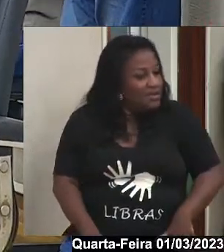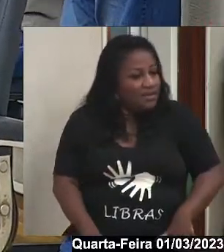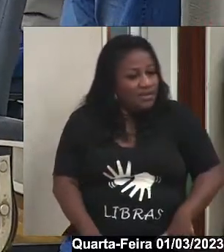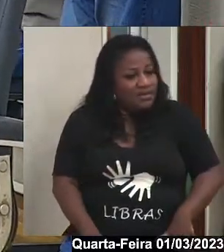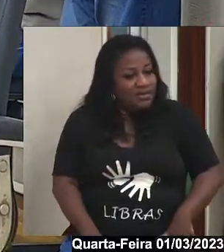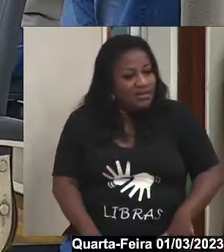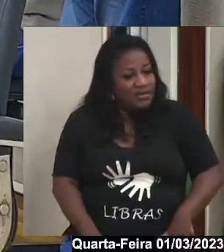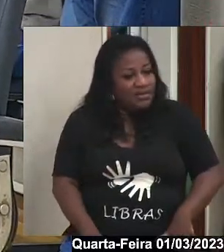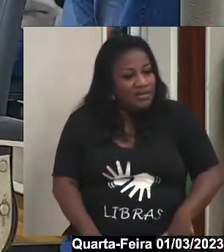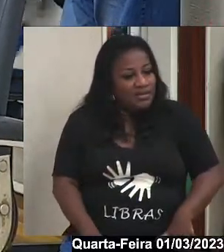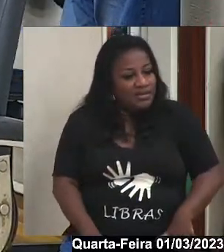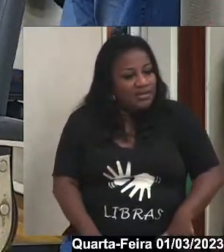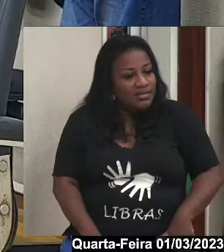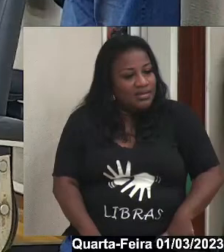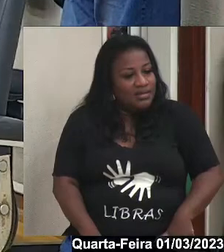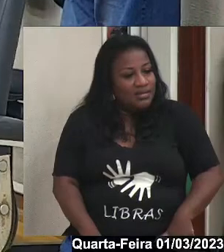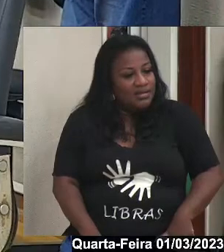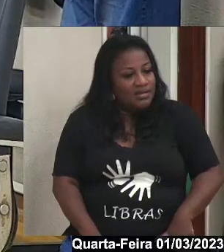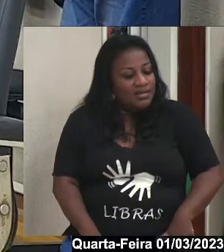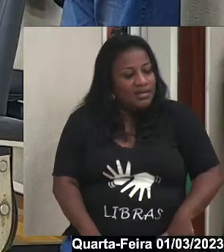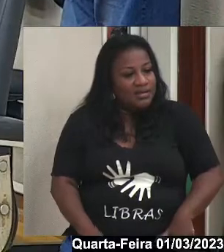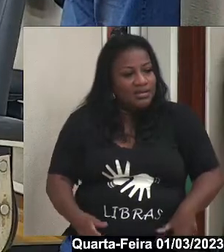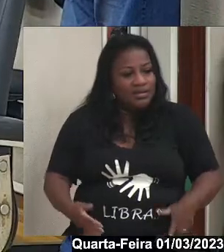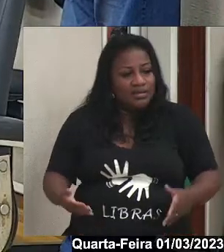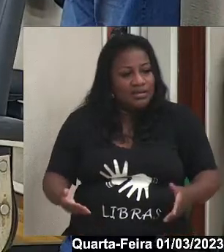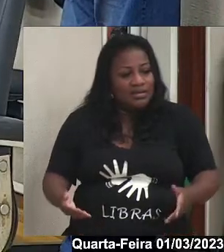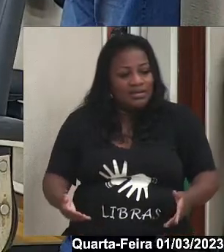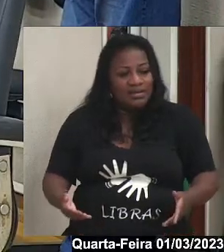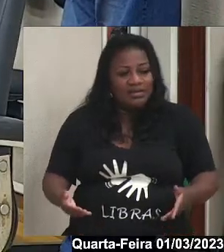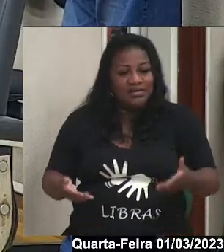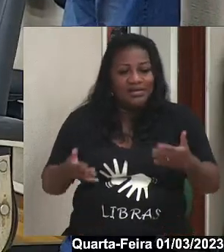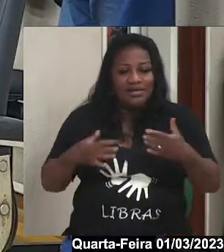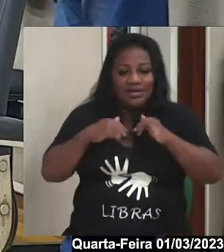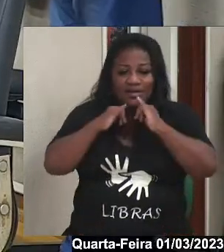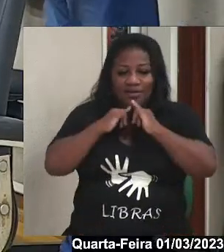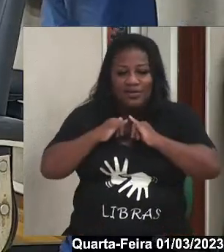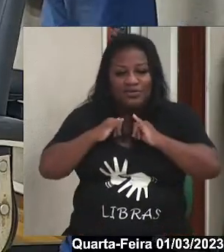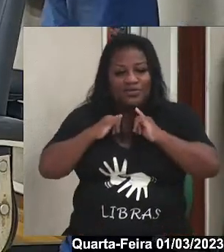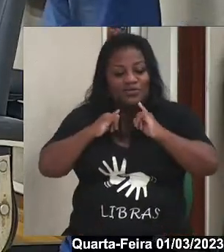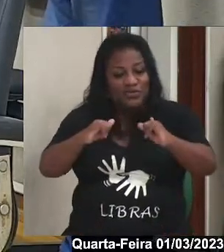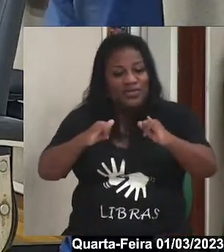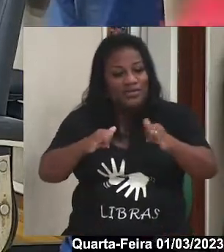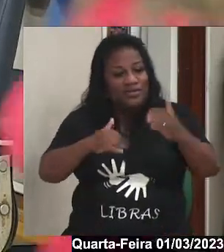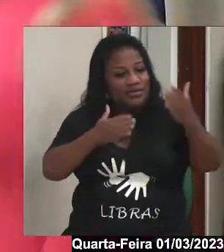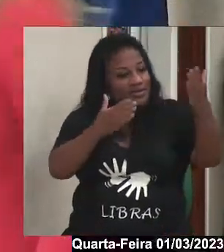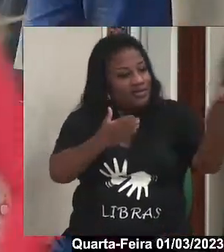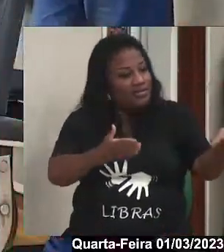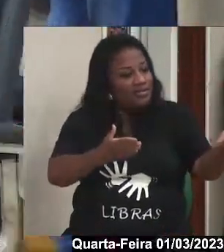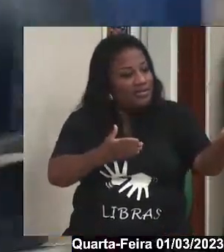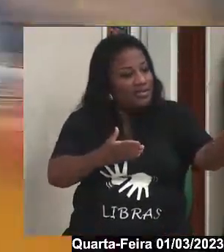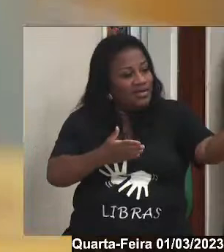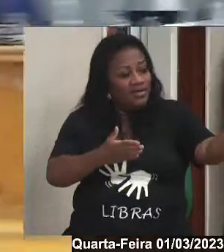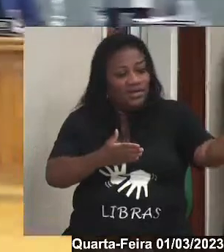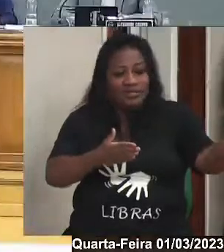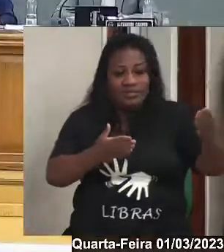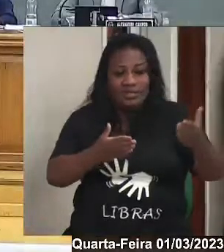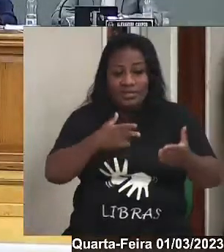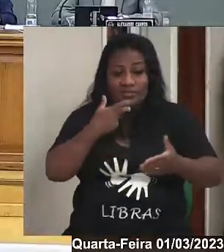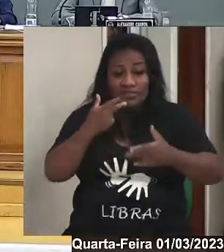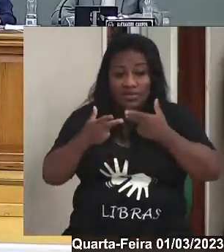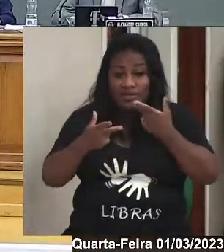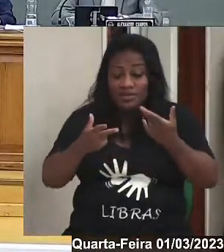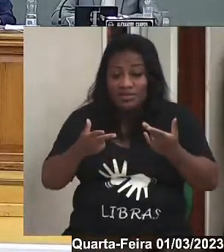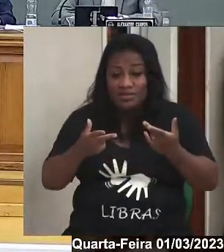População de Embu das Artes, quando eu falo a vocês que eu sou absolutamente antagônico às ideias desse senhor, é justamente disso que eu